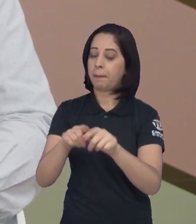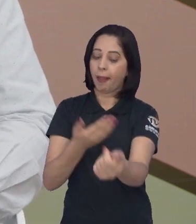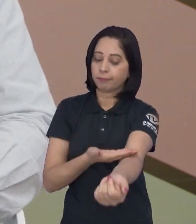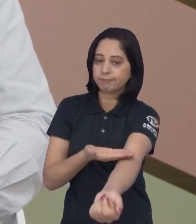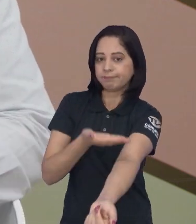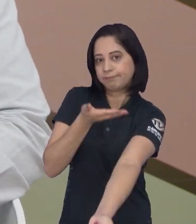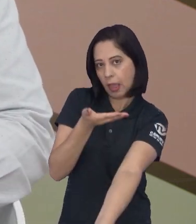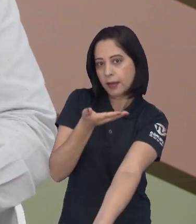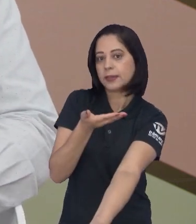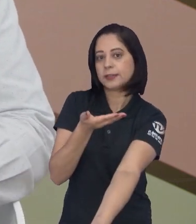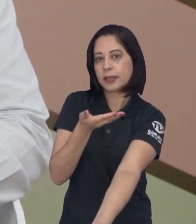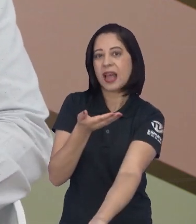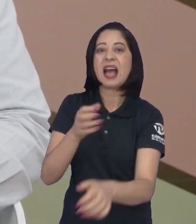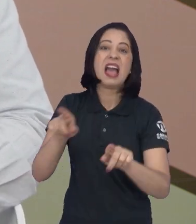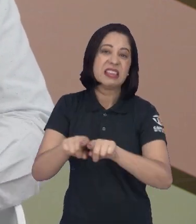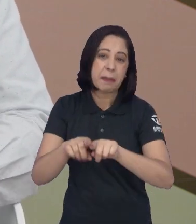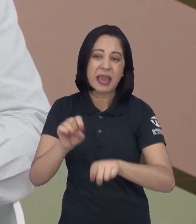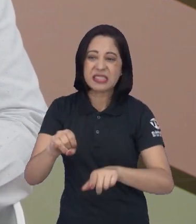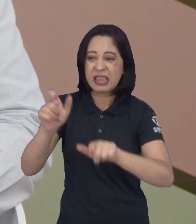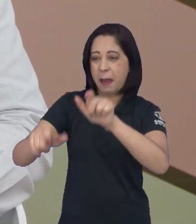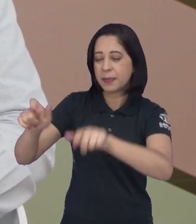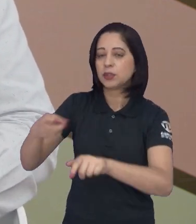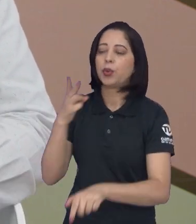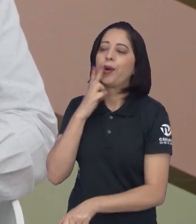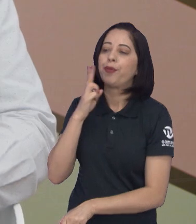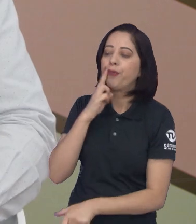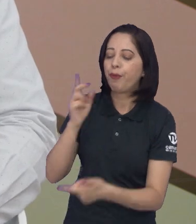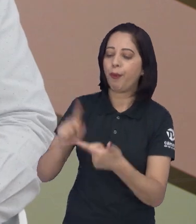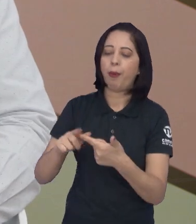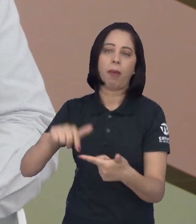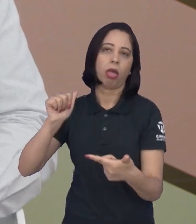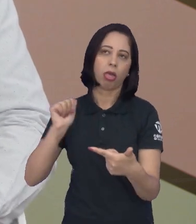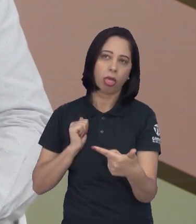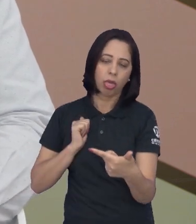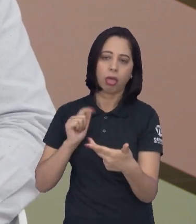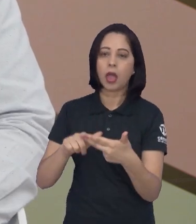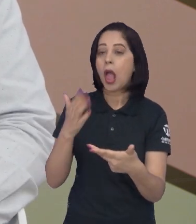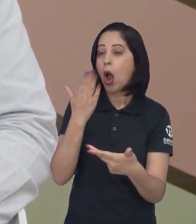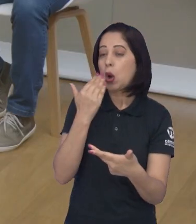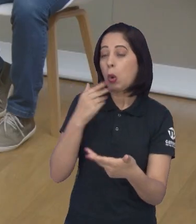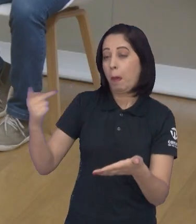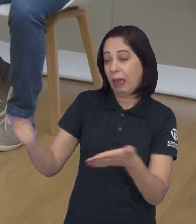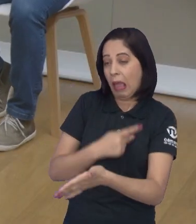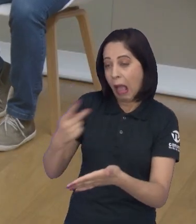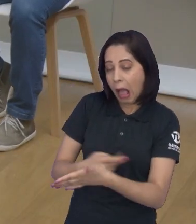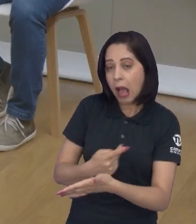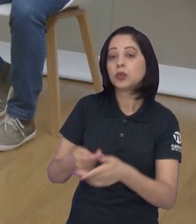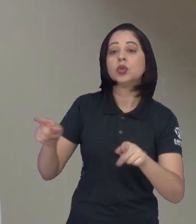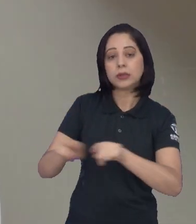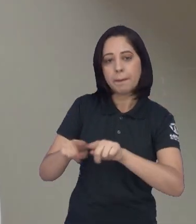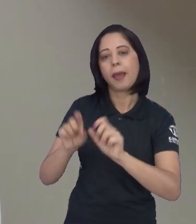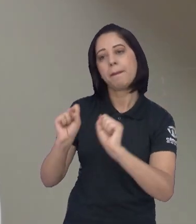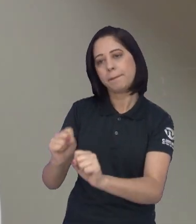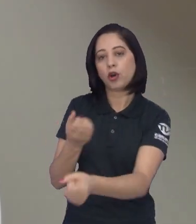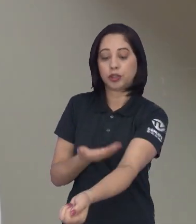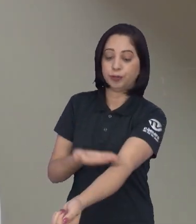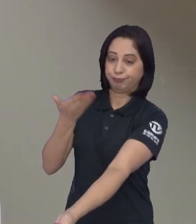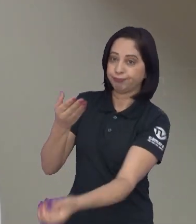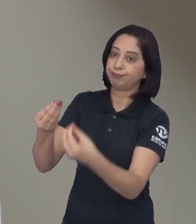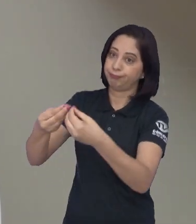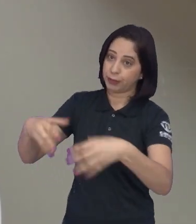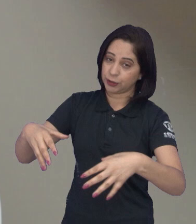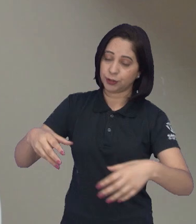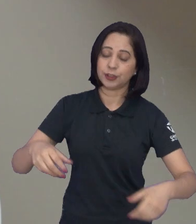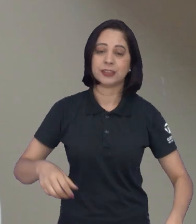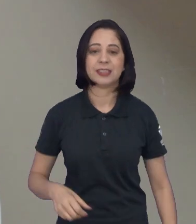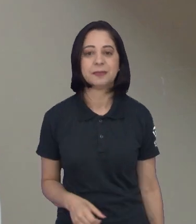eh Como ma alimentação tabagismo sedentarismo obesidade é importante né cuidar de todas as áreas e